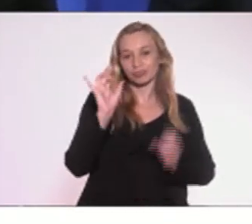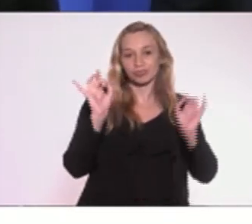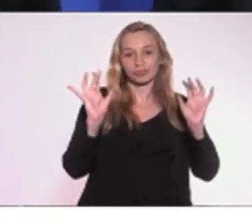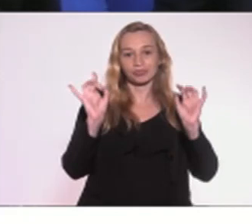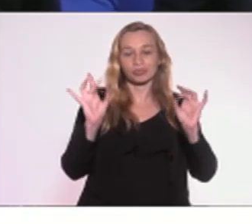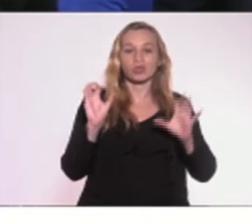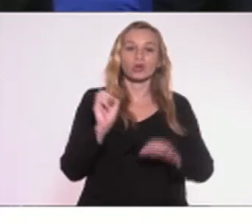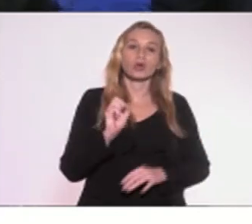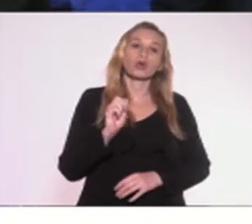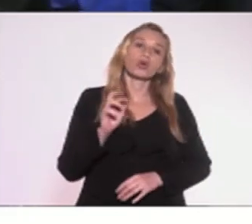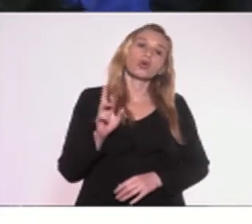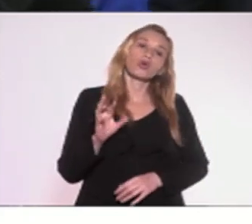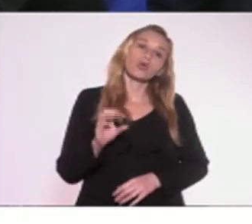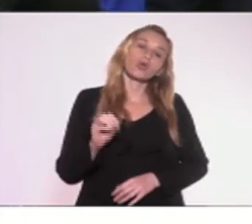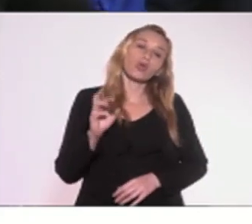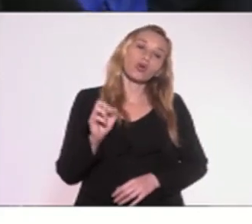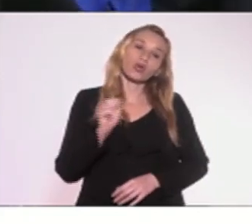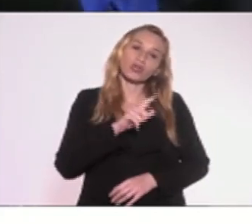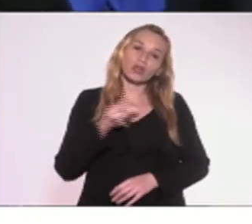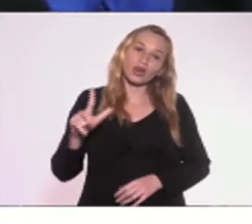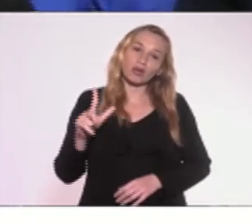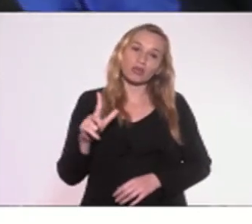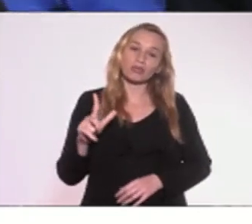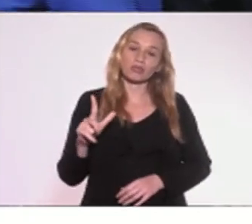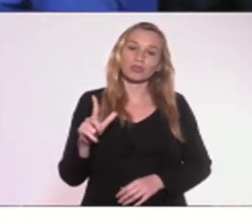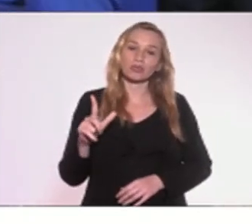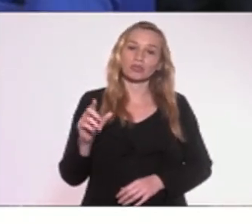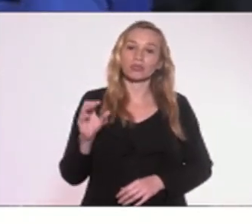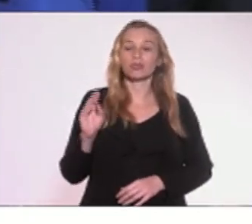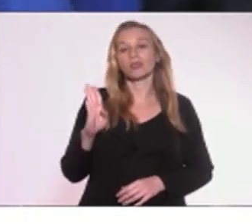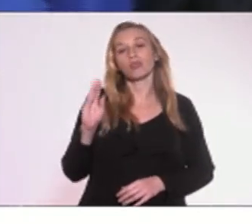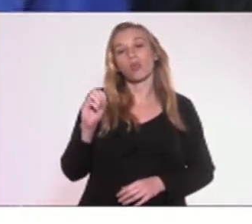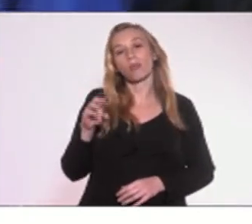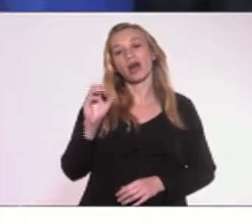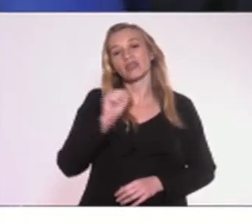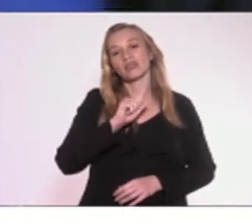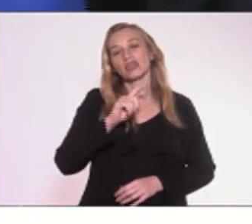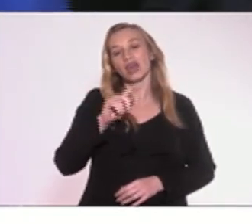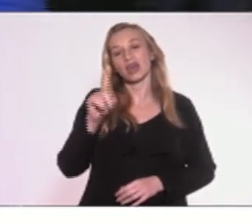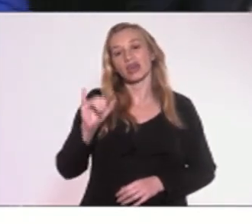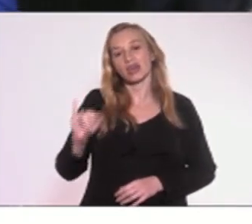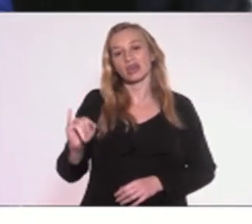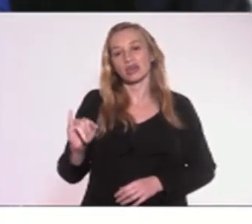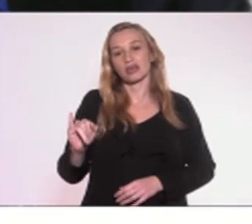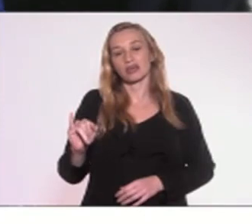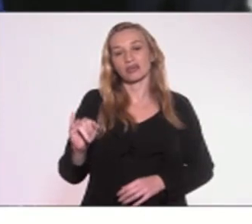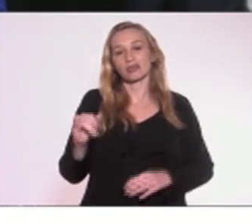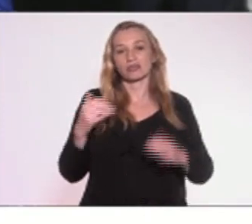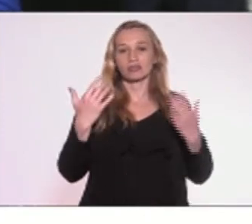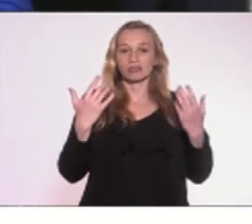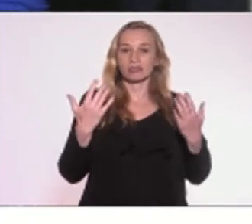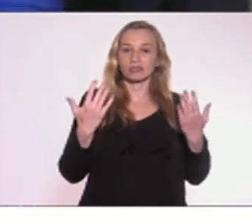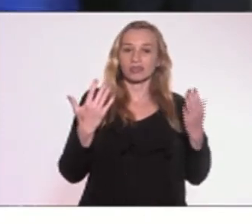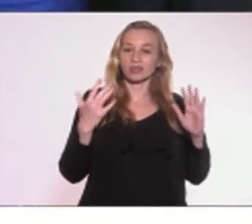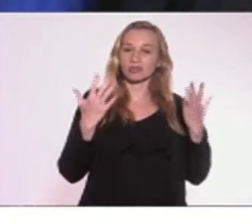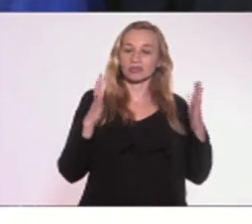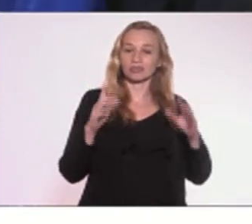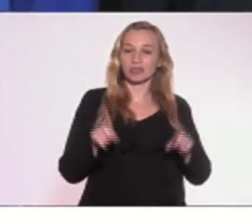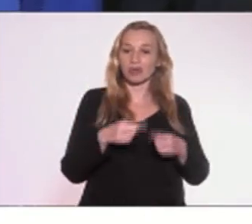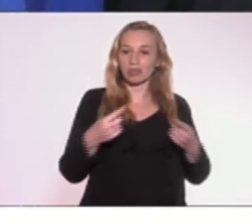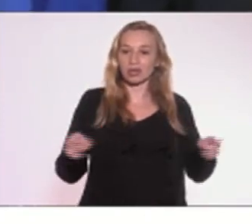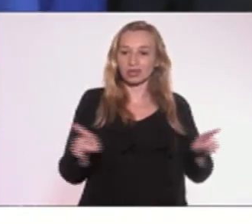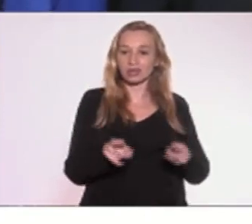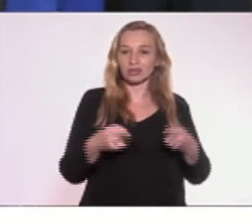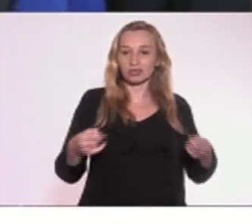Coronel Roubadei pela banda que aqui cantou o hino, né? Nossa, cantou o hino aqui, tocou o